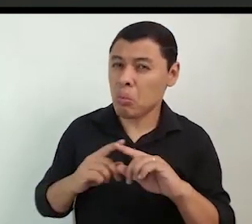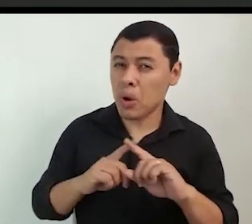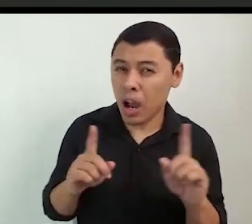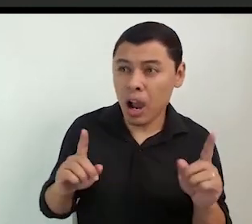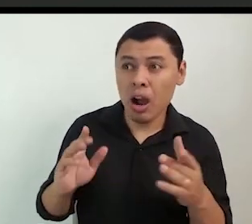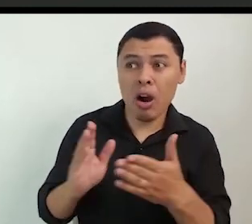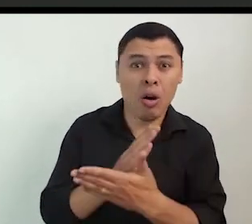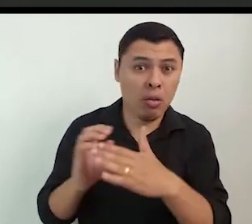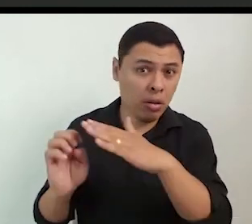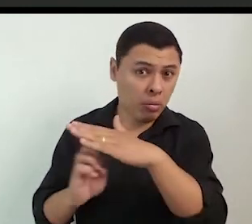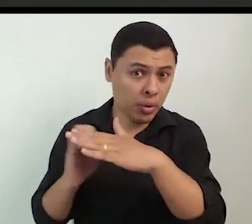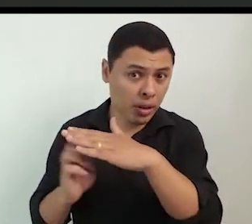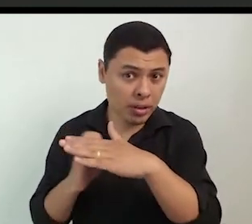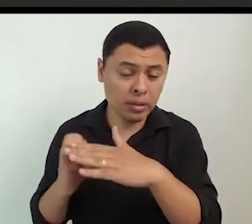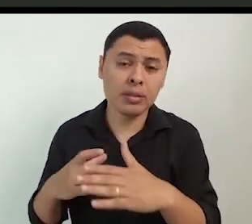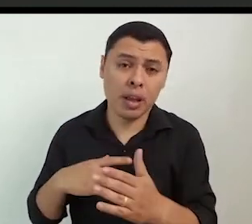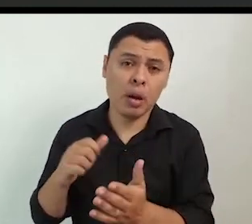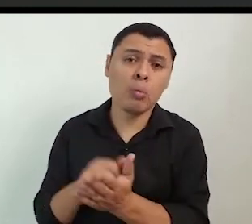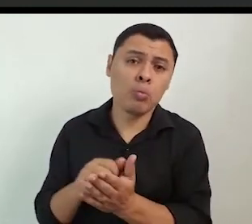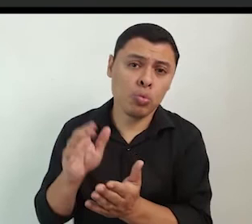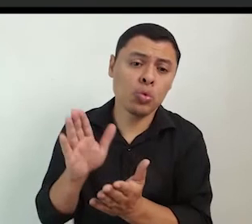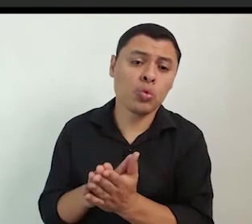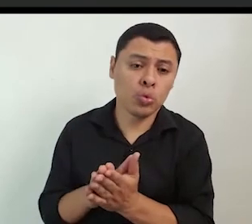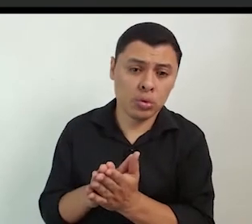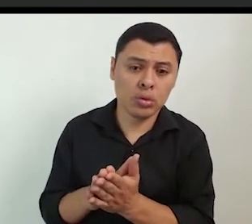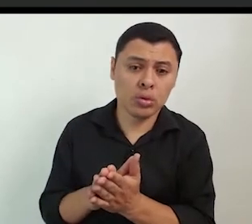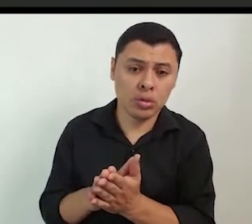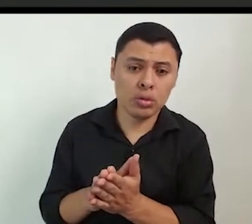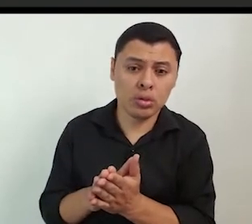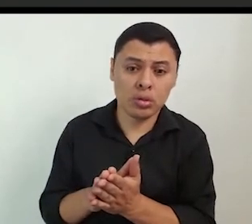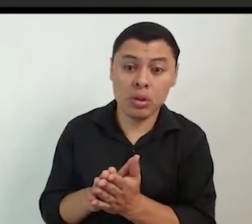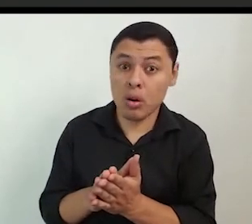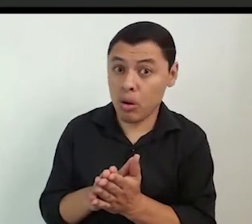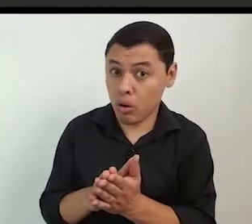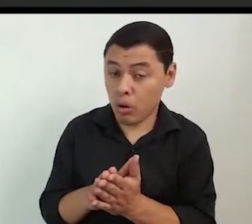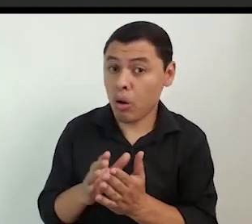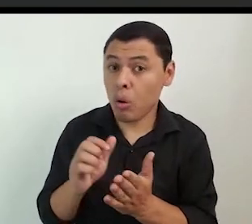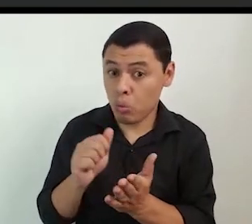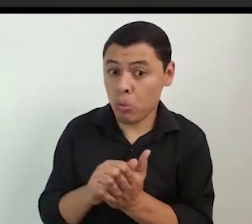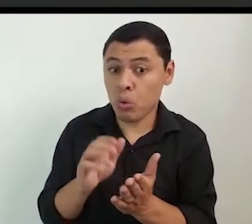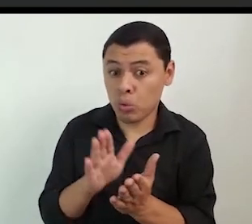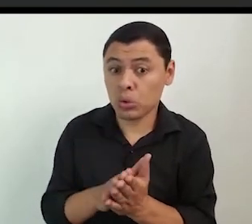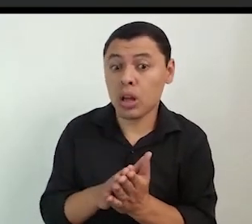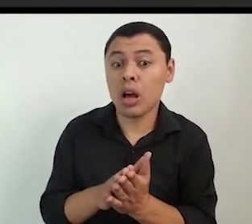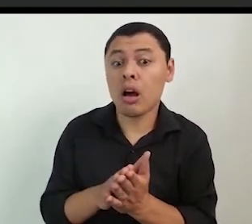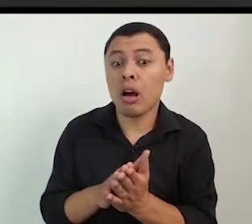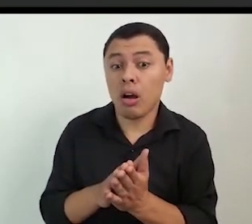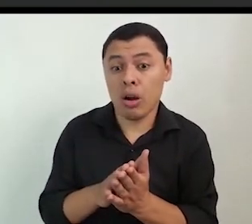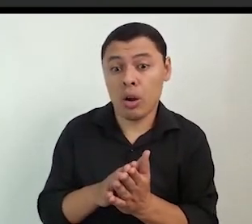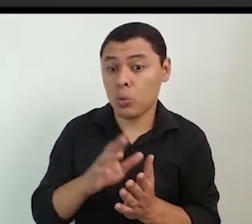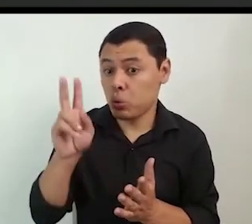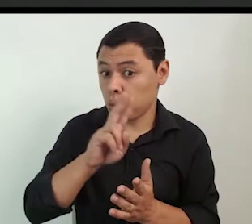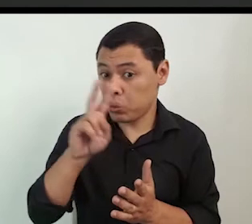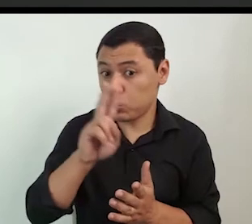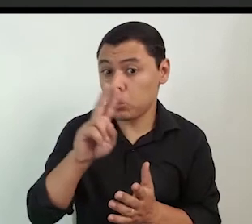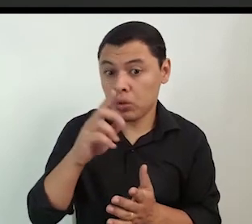cumprem, a gente também tem as multas. Nada assim, vamos dizer, amigáveis. Essas